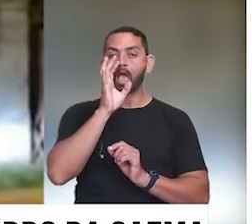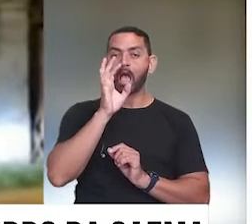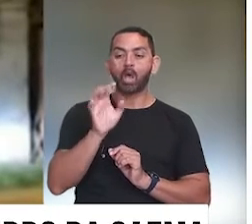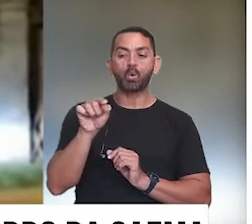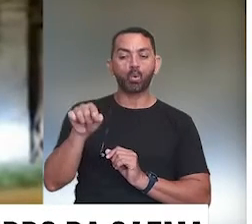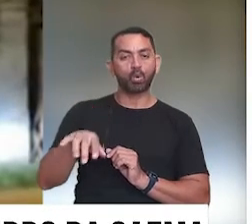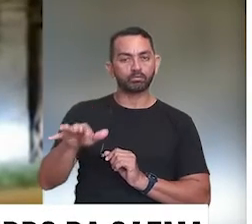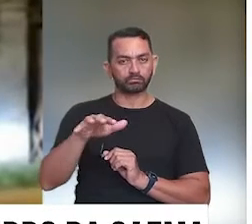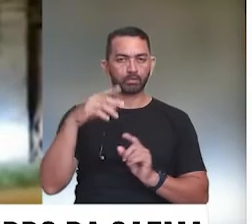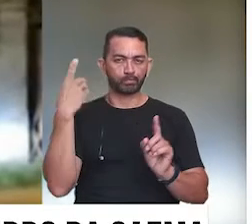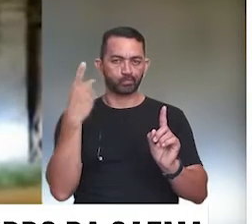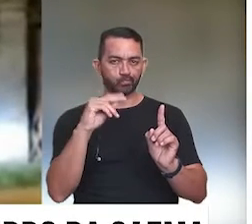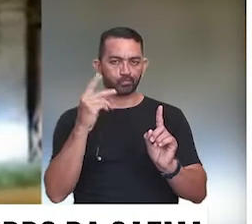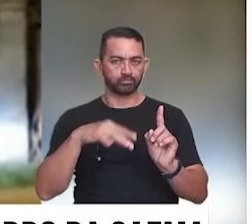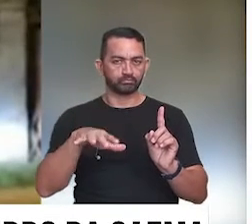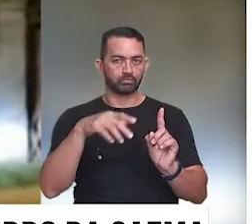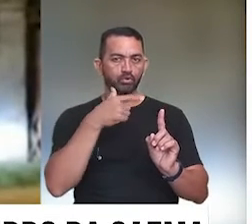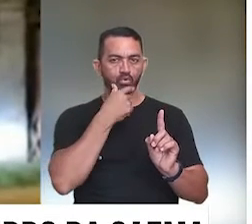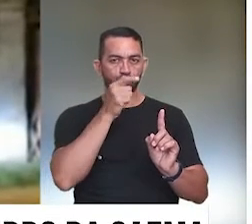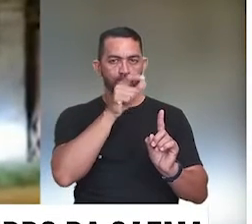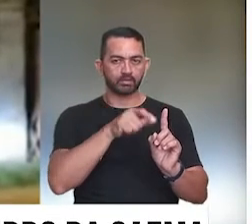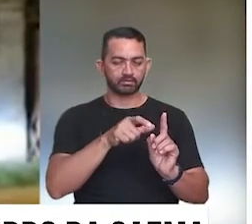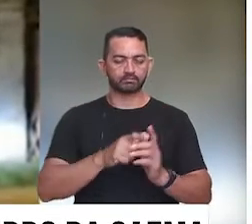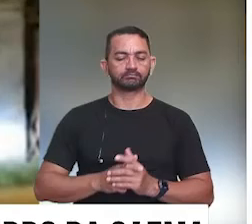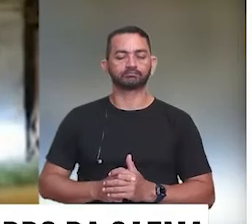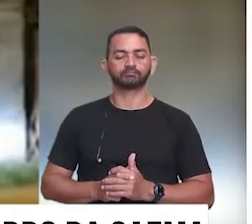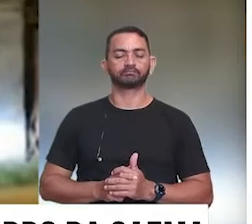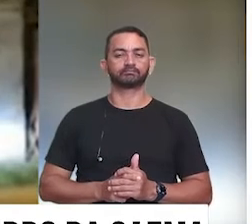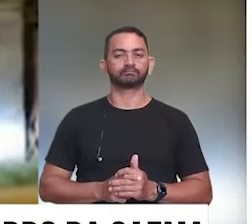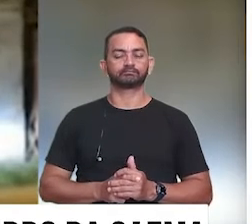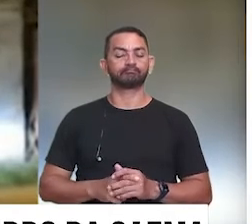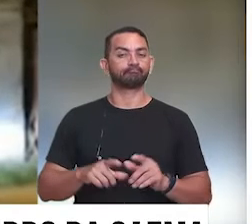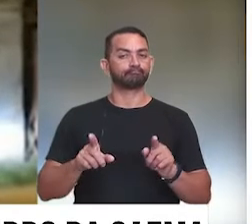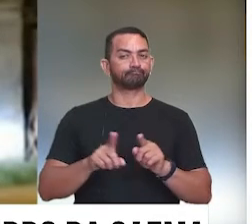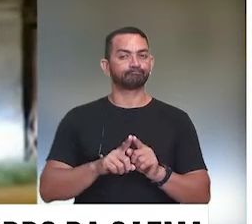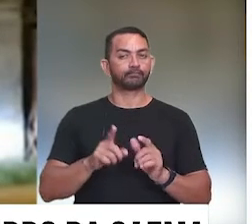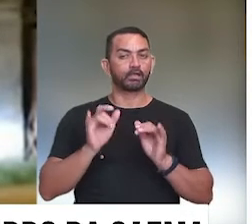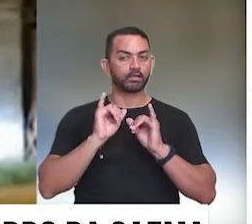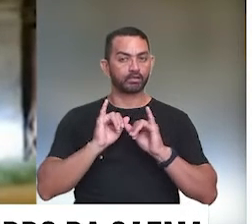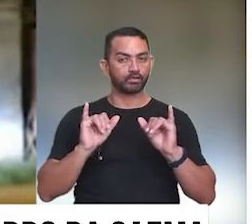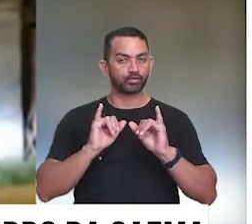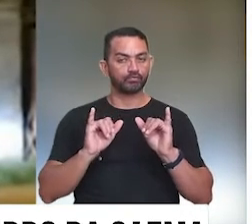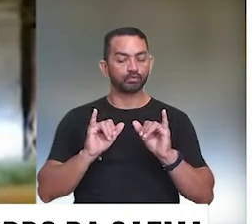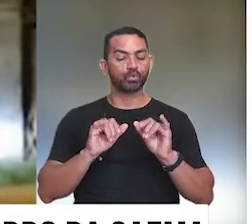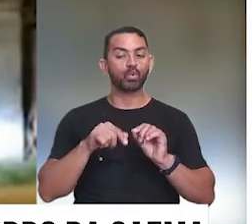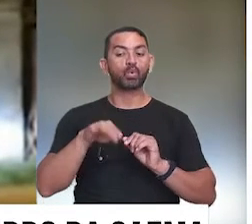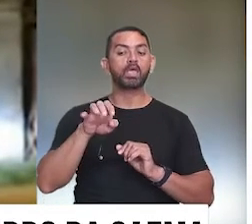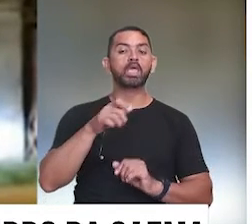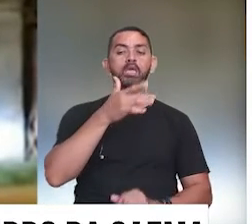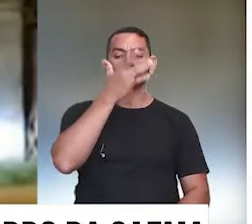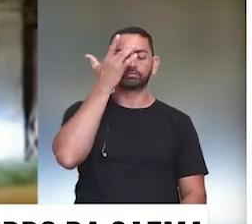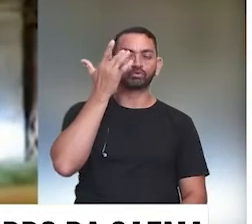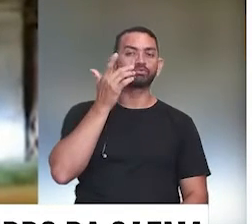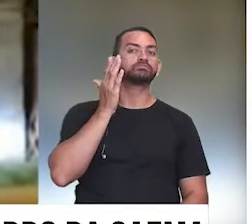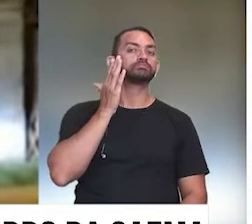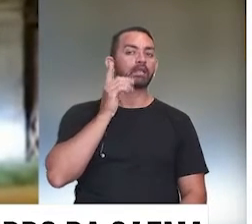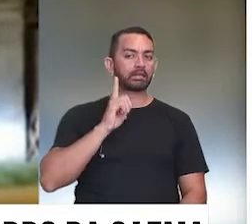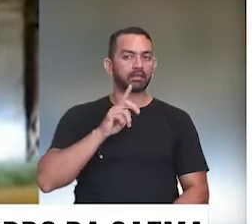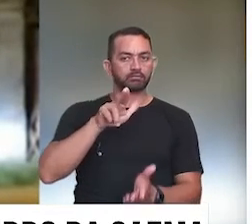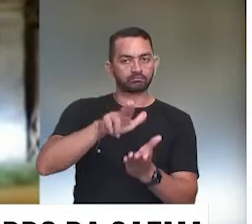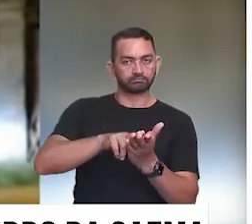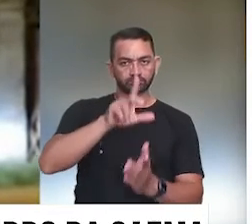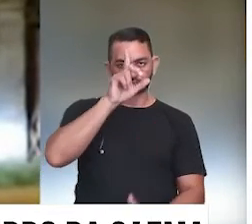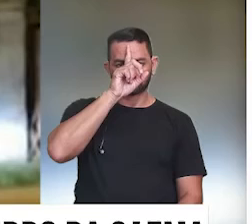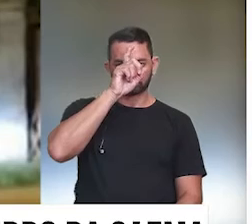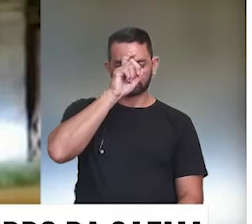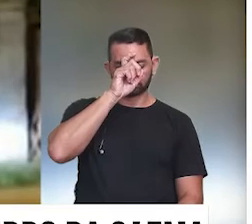quem possa ser o suspeitos de terem cometido né a agressão contra a vítima também não há informações sobre a identidade da vítima se